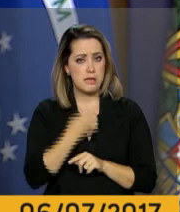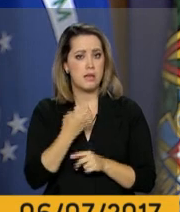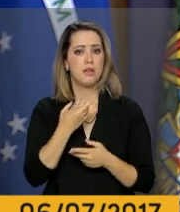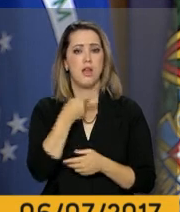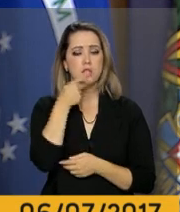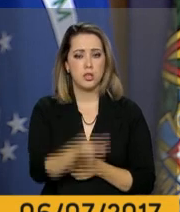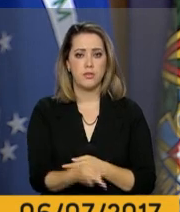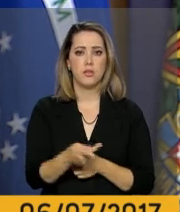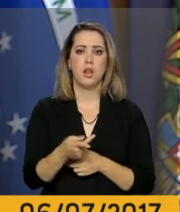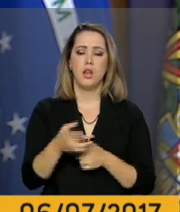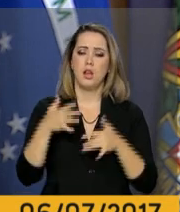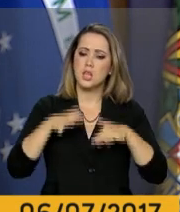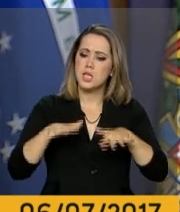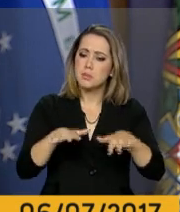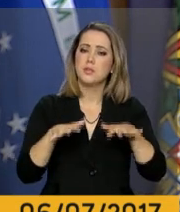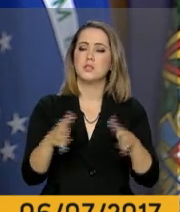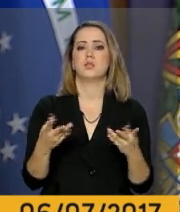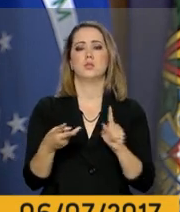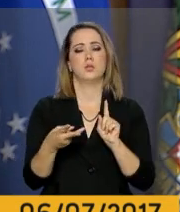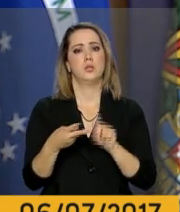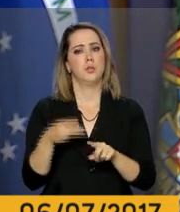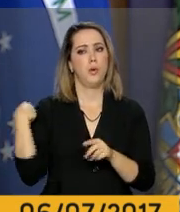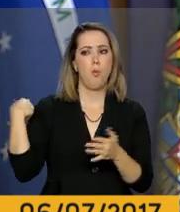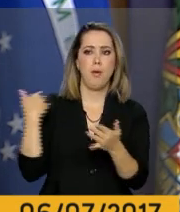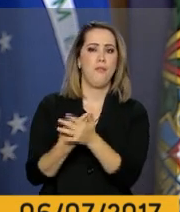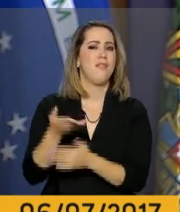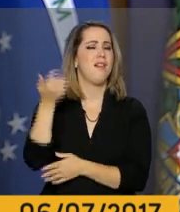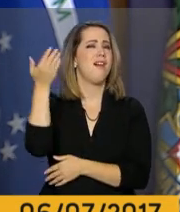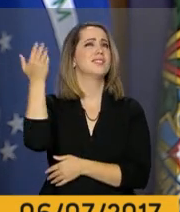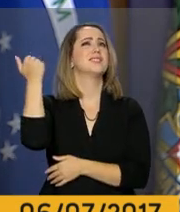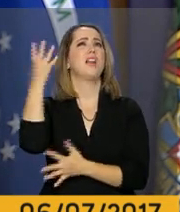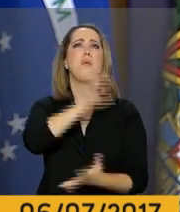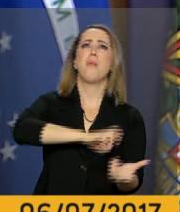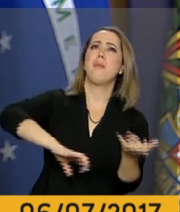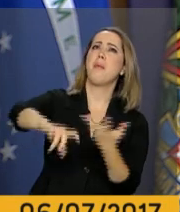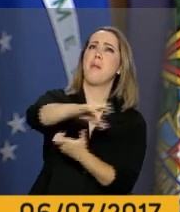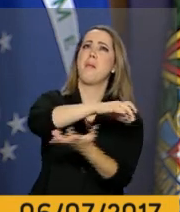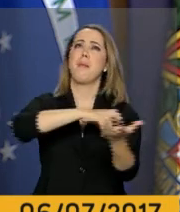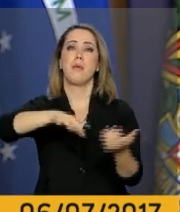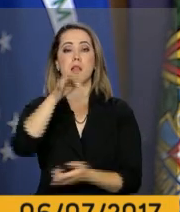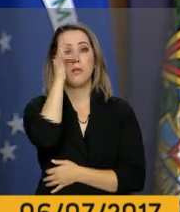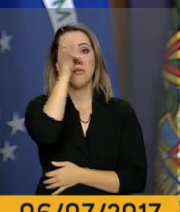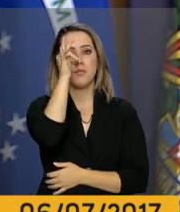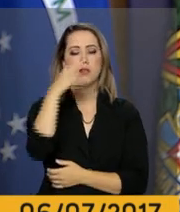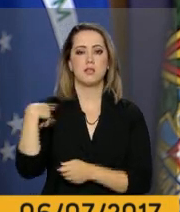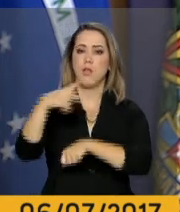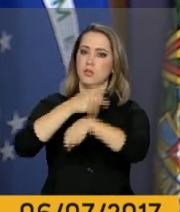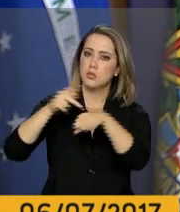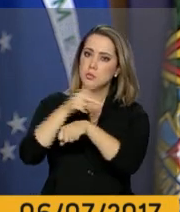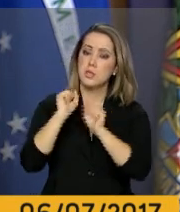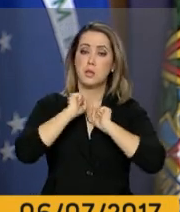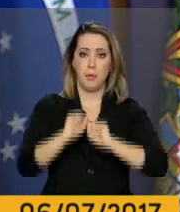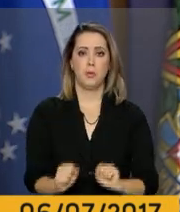e ações do da revolução francesa e inglesa enfim dos países que foram